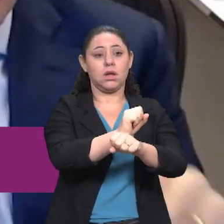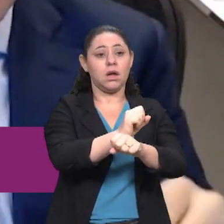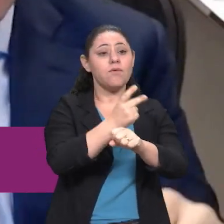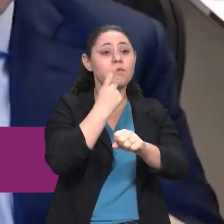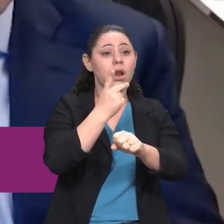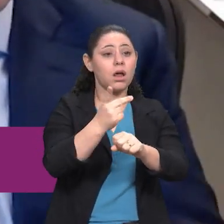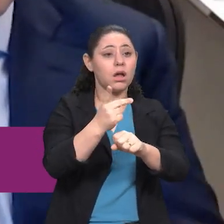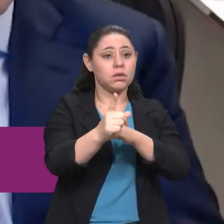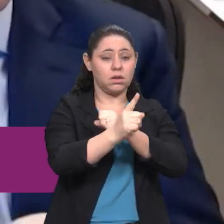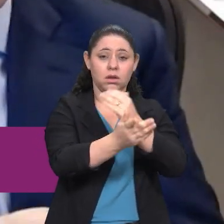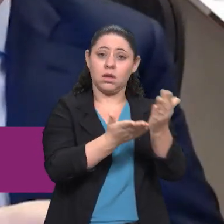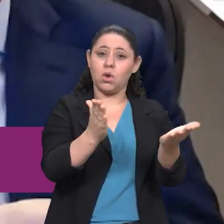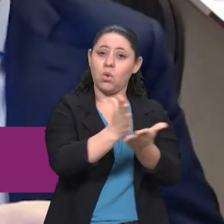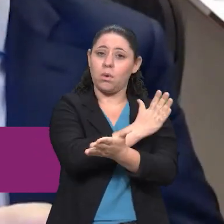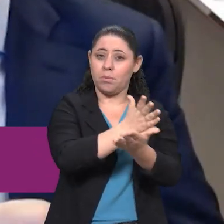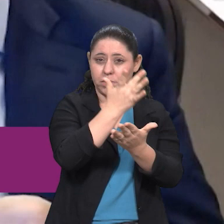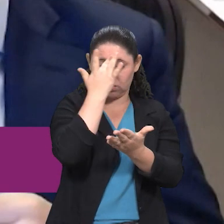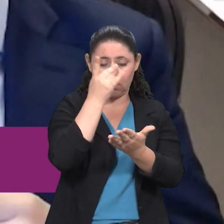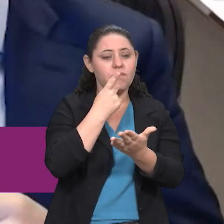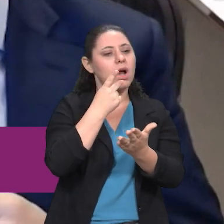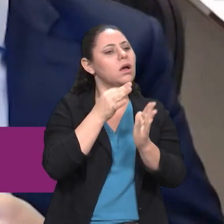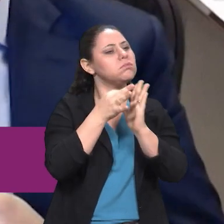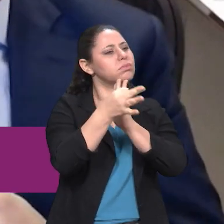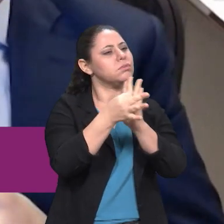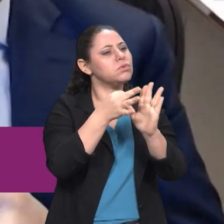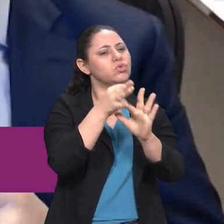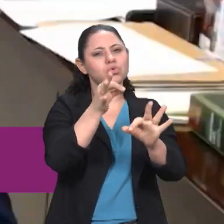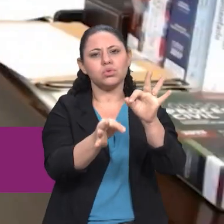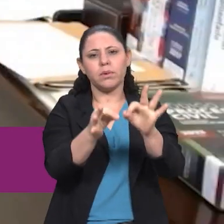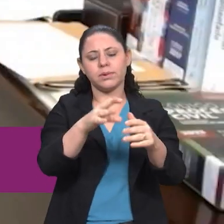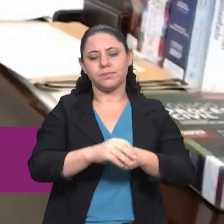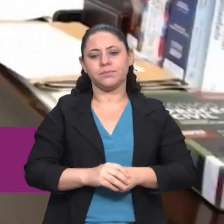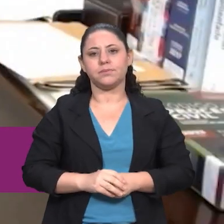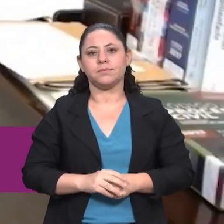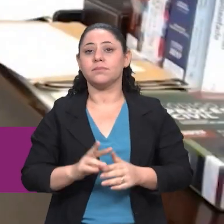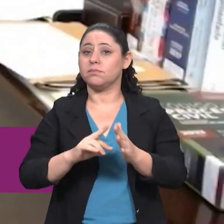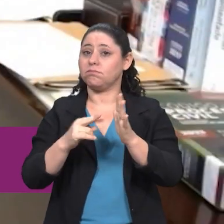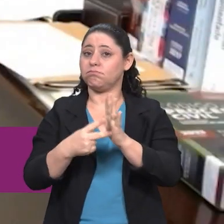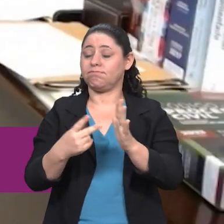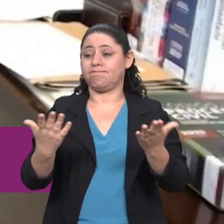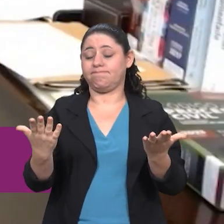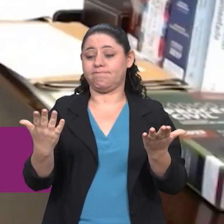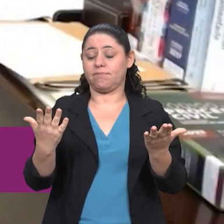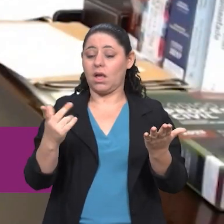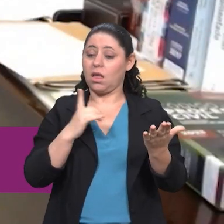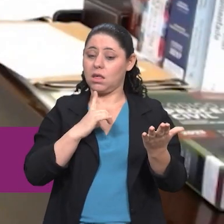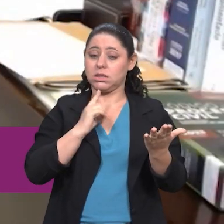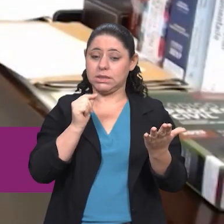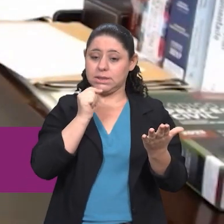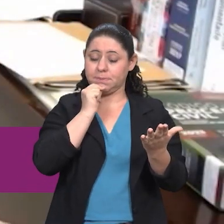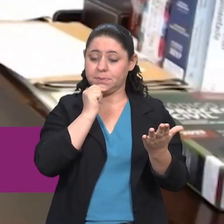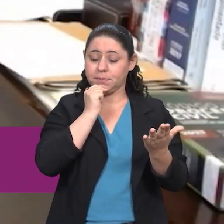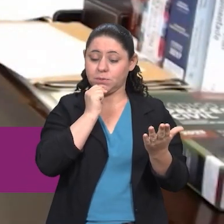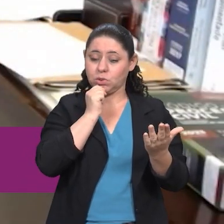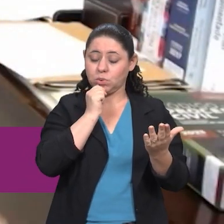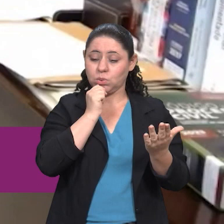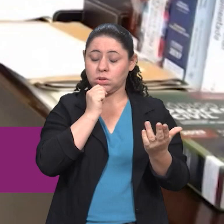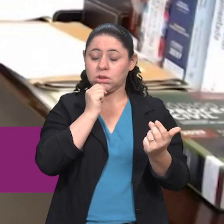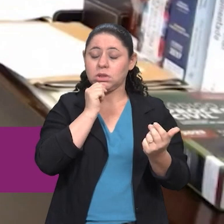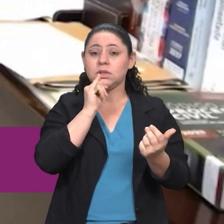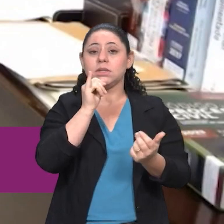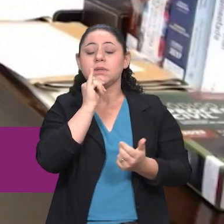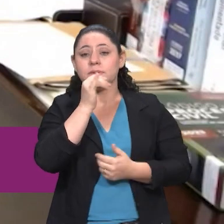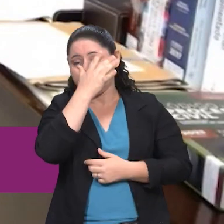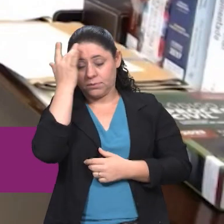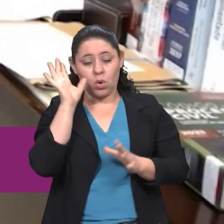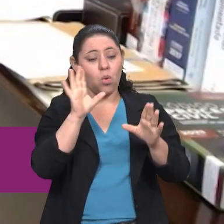me lembrei de algo que eu falei na sustentação oral no julgamento, no sentido de que é inegável que as comunidades indígenas, não